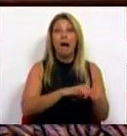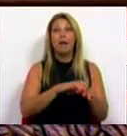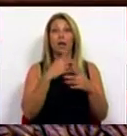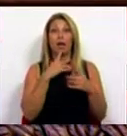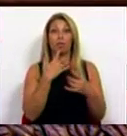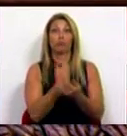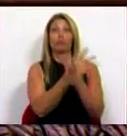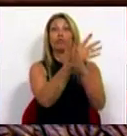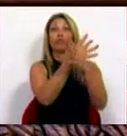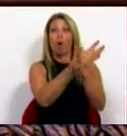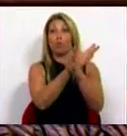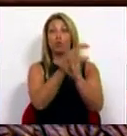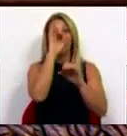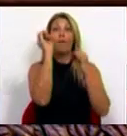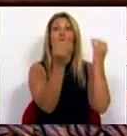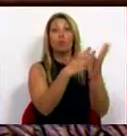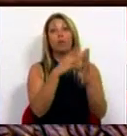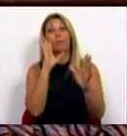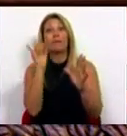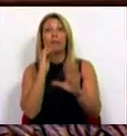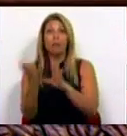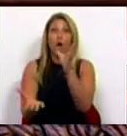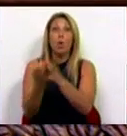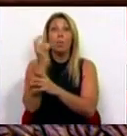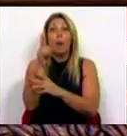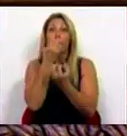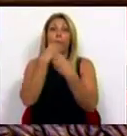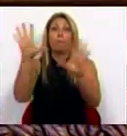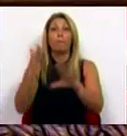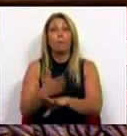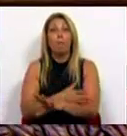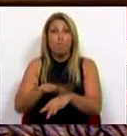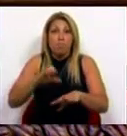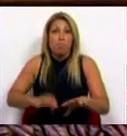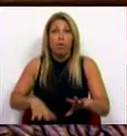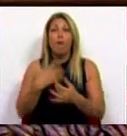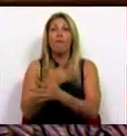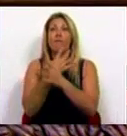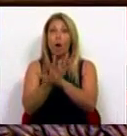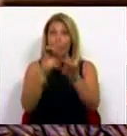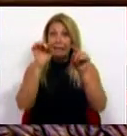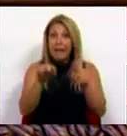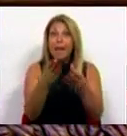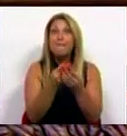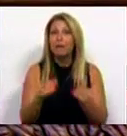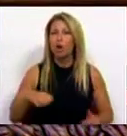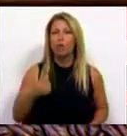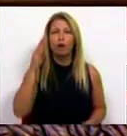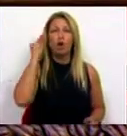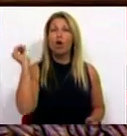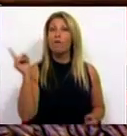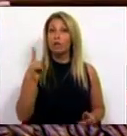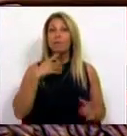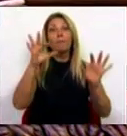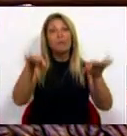que se estragou com os incêndios florestais. E por isso, neste Orçamento de Estado, os Verdes também não vão esquecer esta matéria. E mesmo para terminar